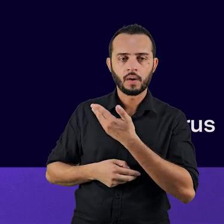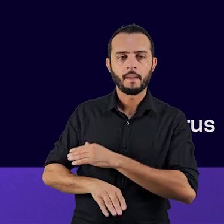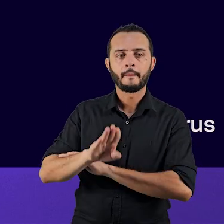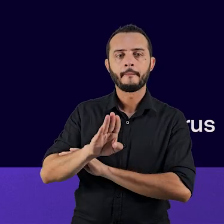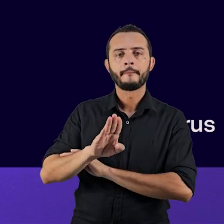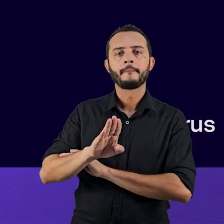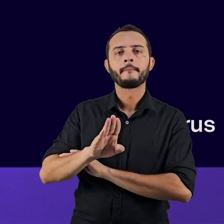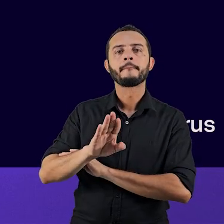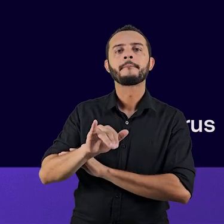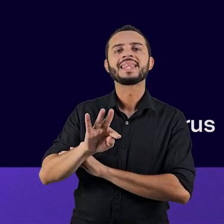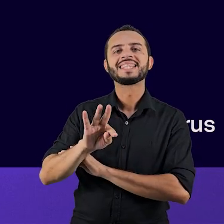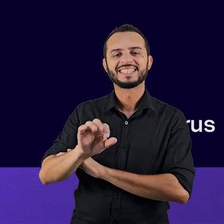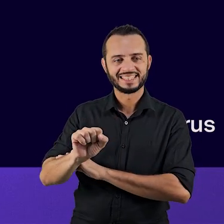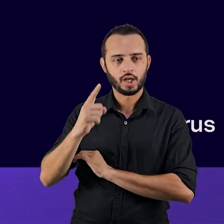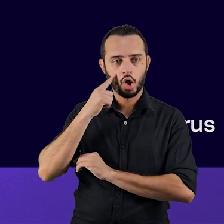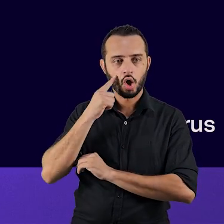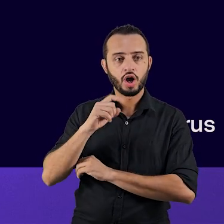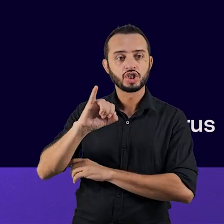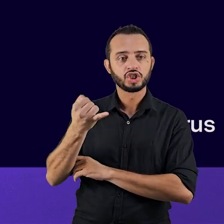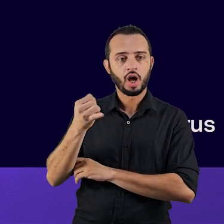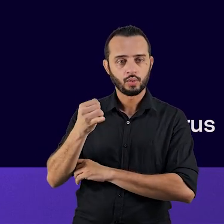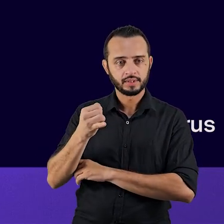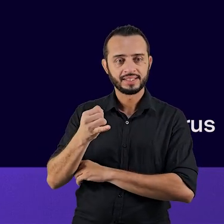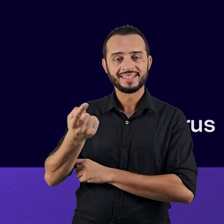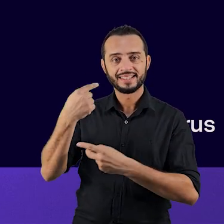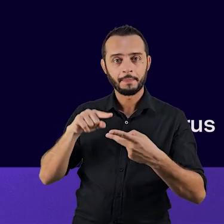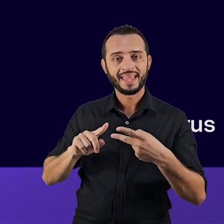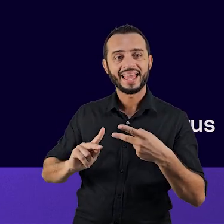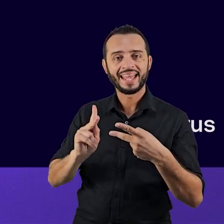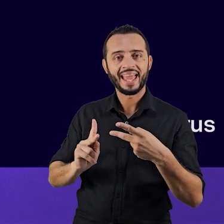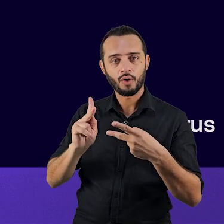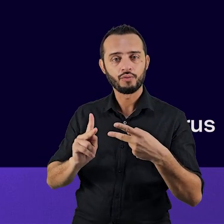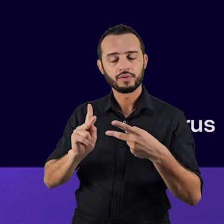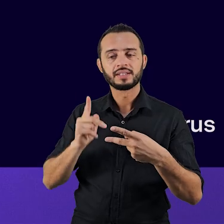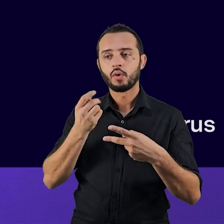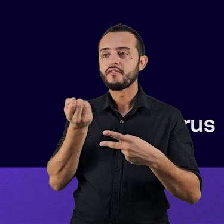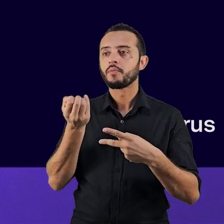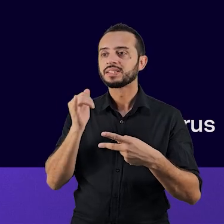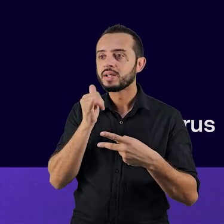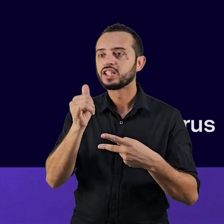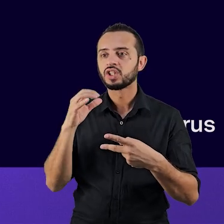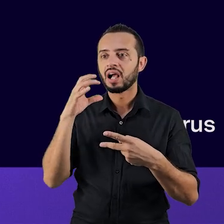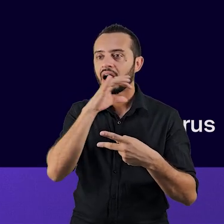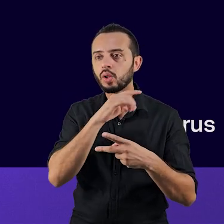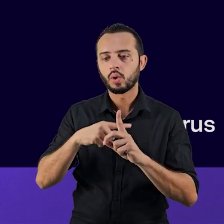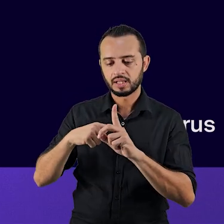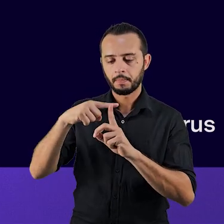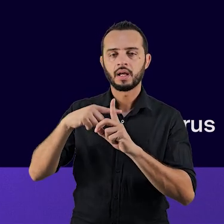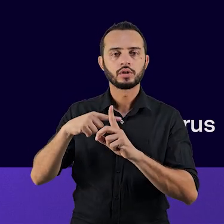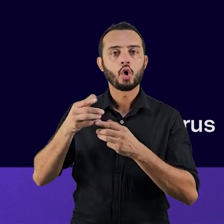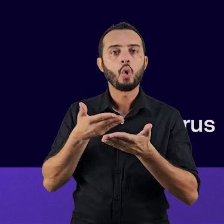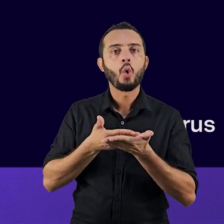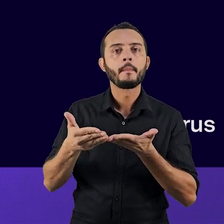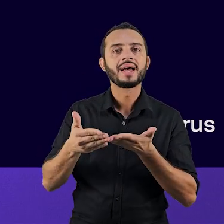Bits é Joule por Kelvin. Então, veja, informação e energia, calor, né, e temperatura